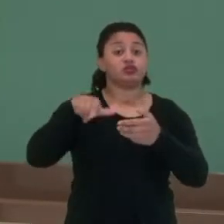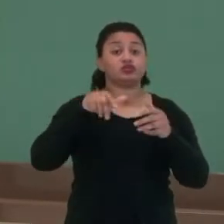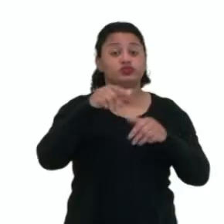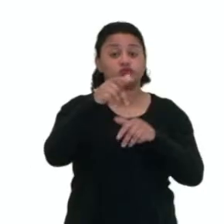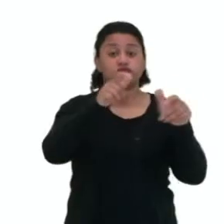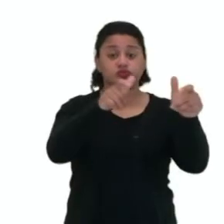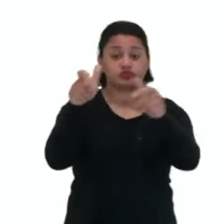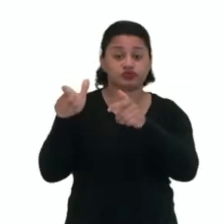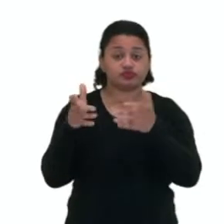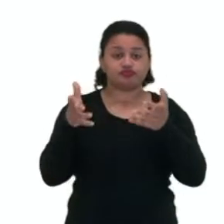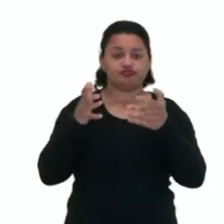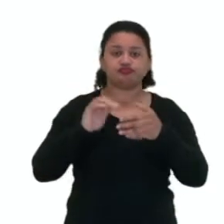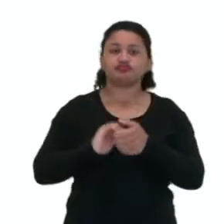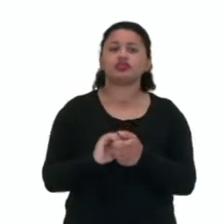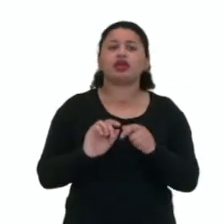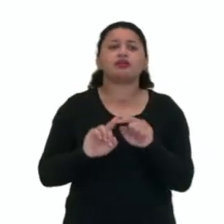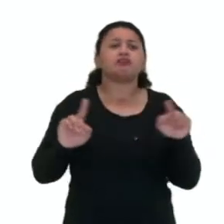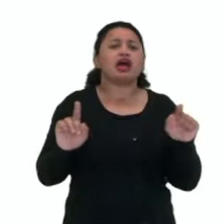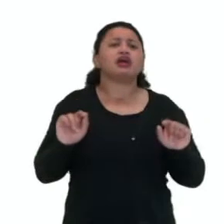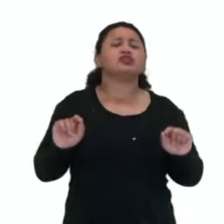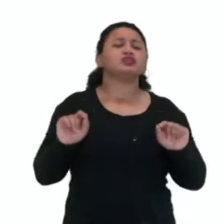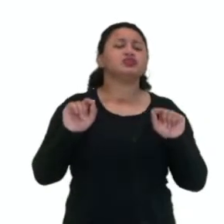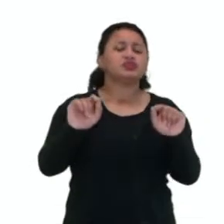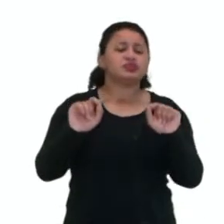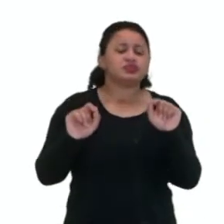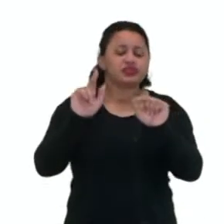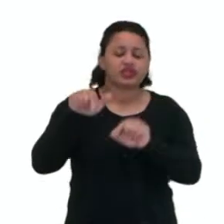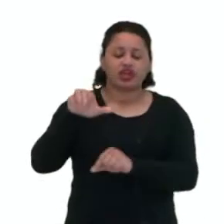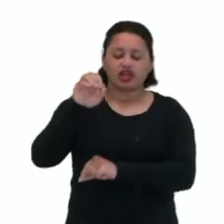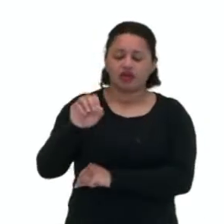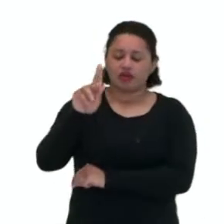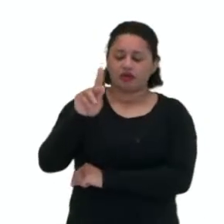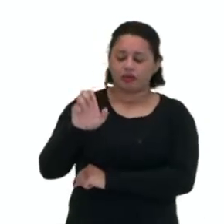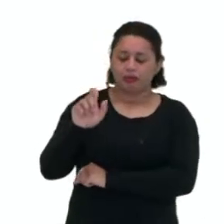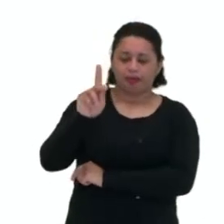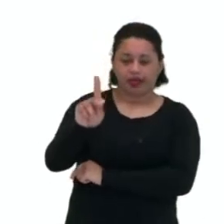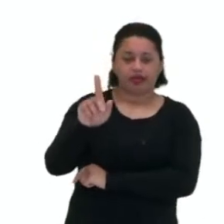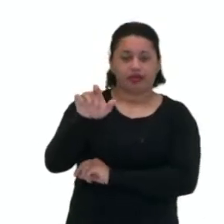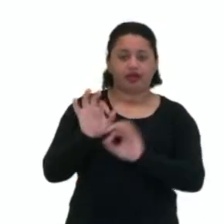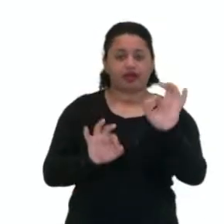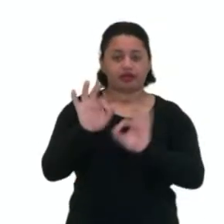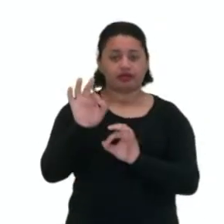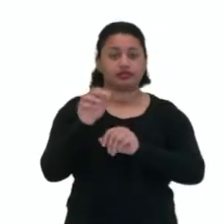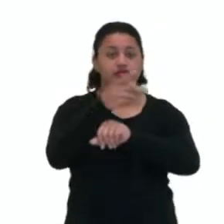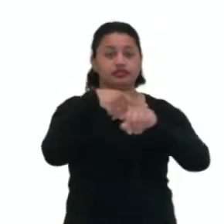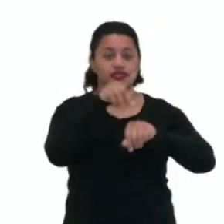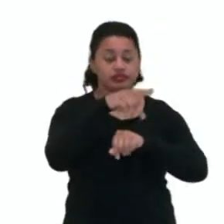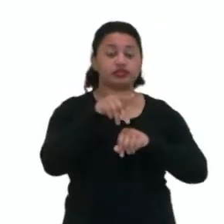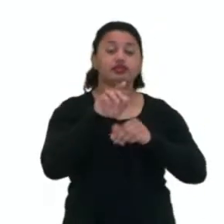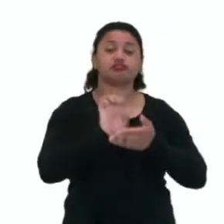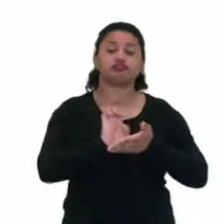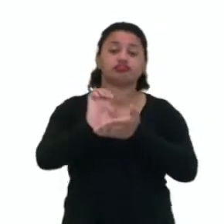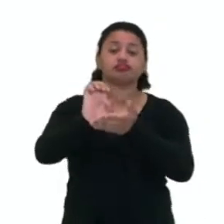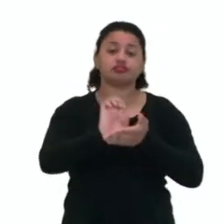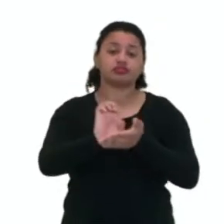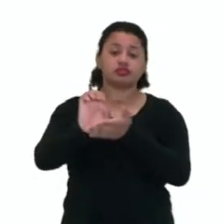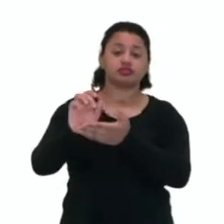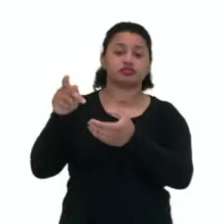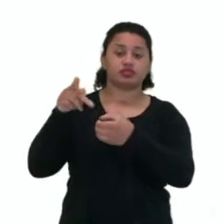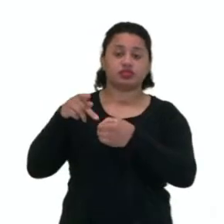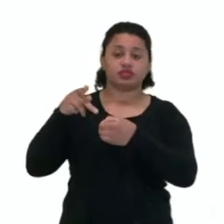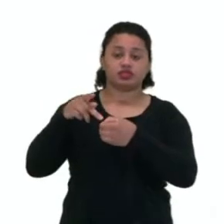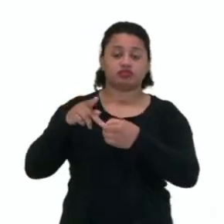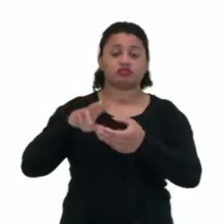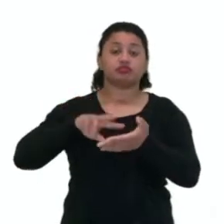olha aqui, mas afinal de contas, o que é a OPEP, Organização dos Países Exportadores de Petróleo? Trata-se de